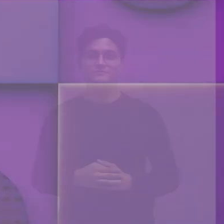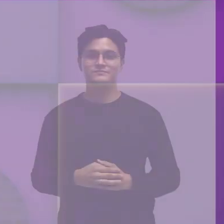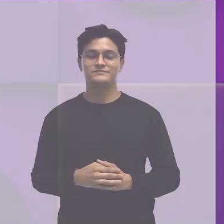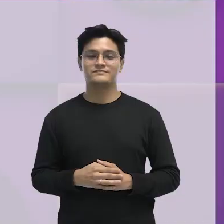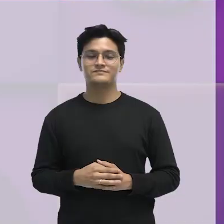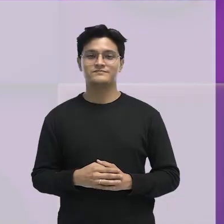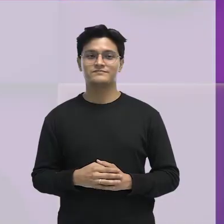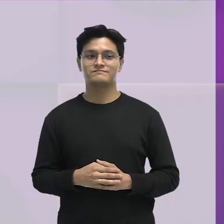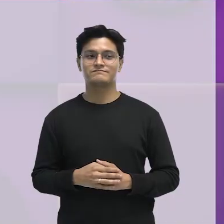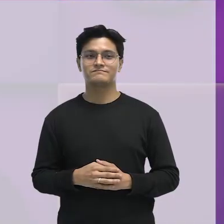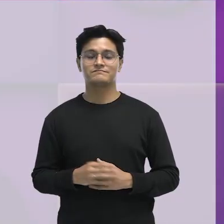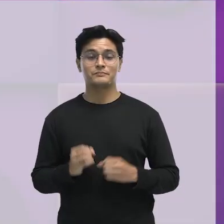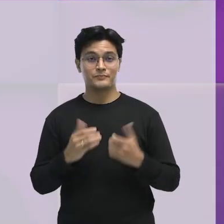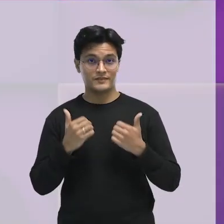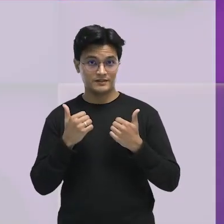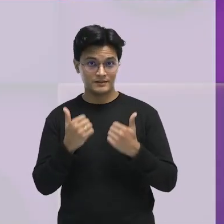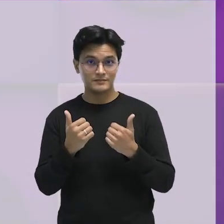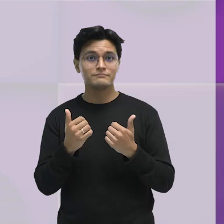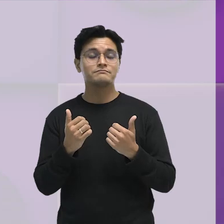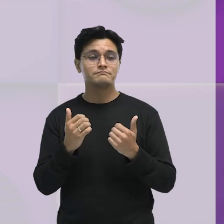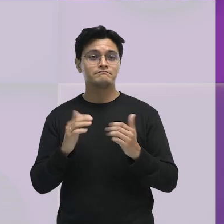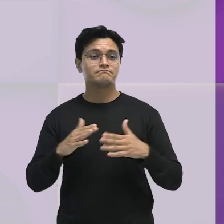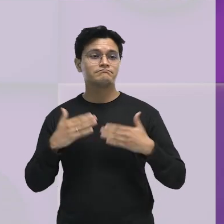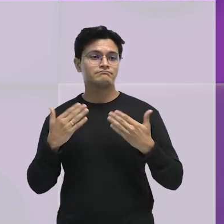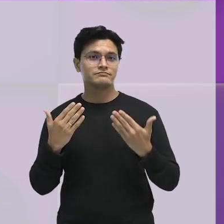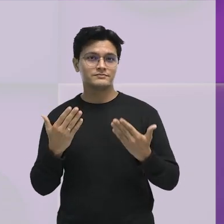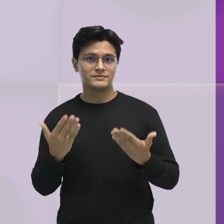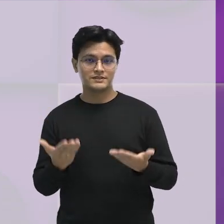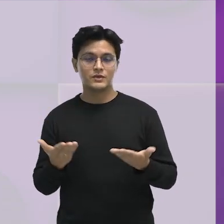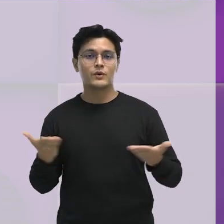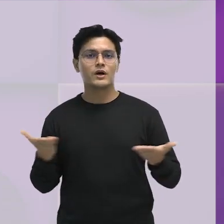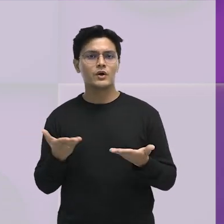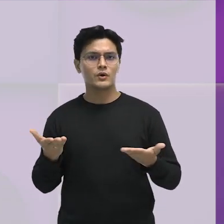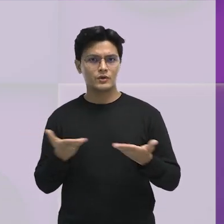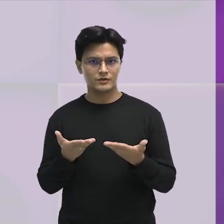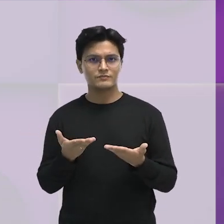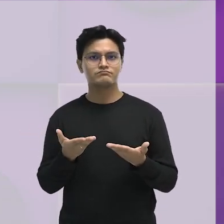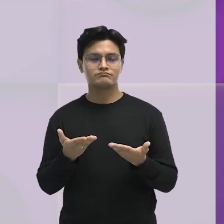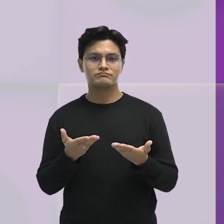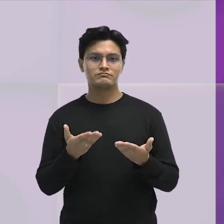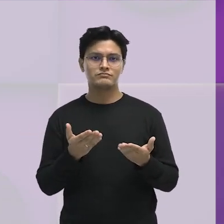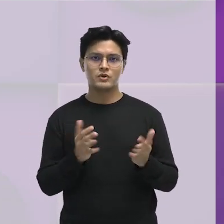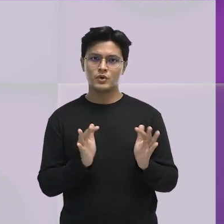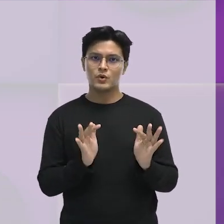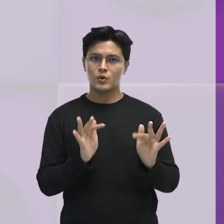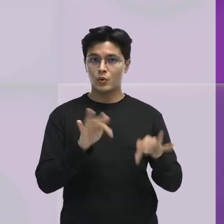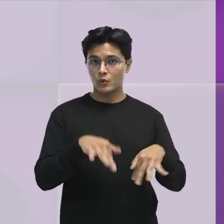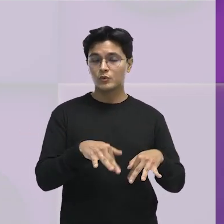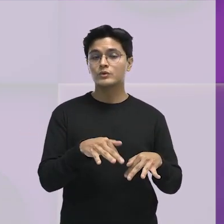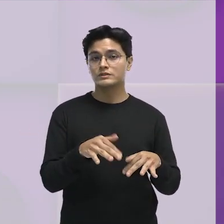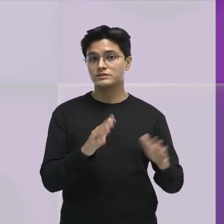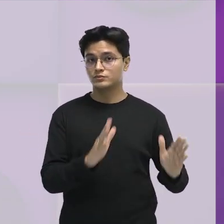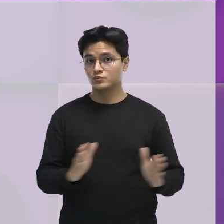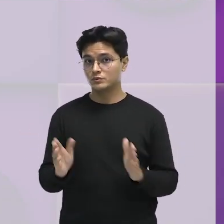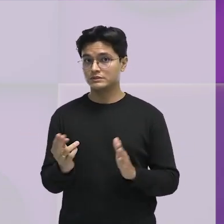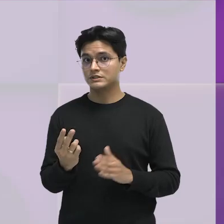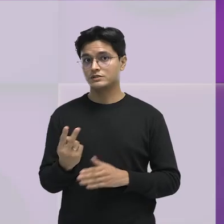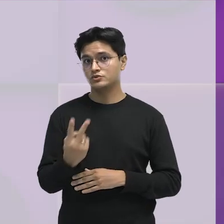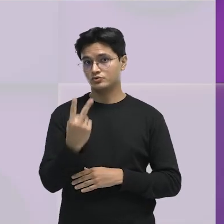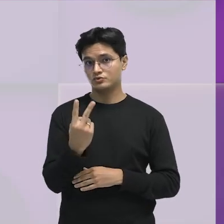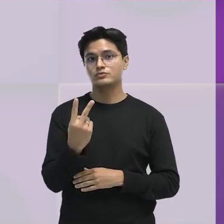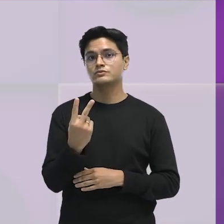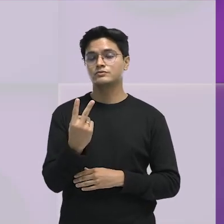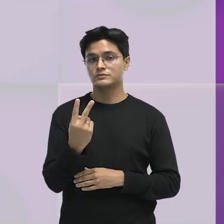Muito bem, muito bem. Então, vamos fazer o fechamento dessa unidade 2, né? Vendo